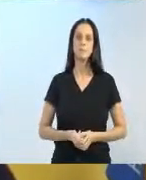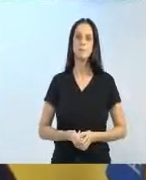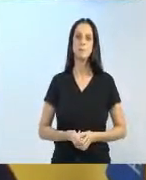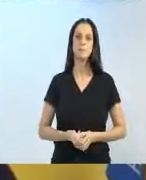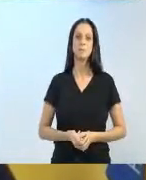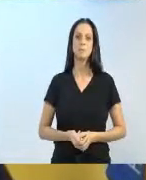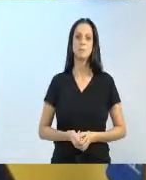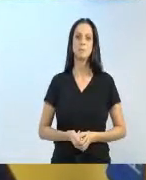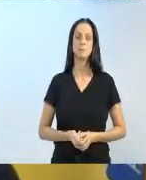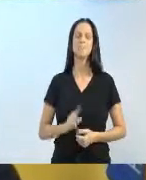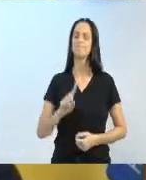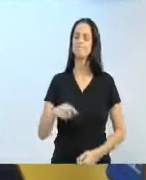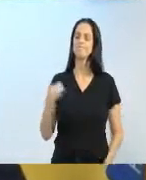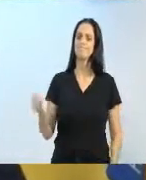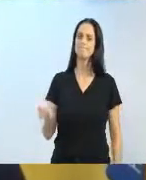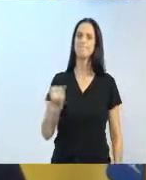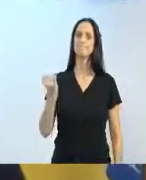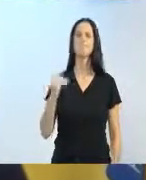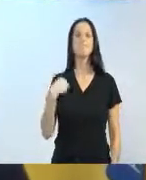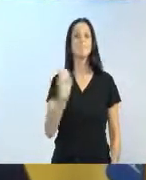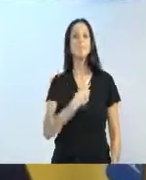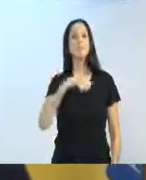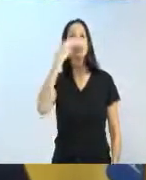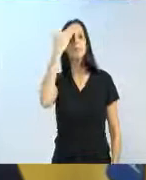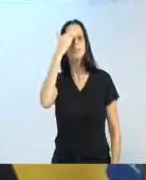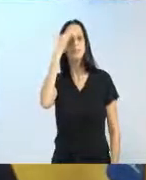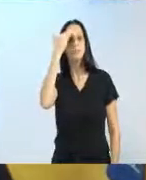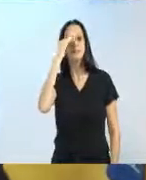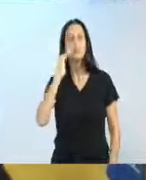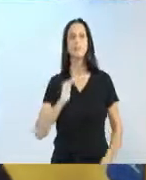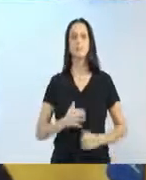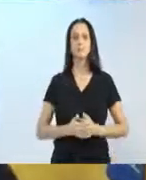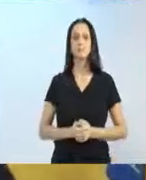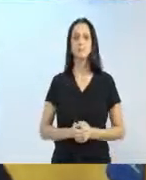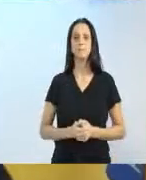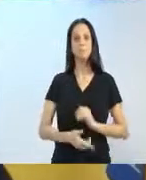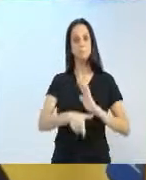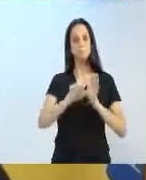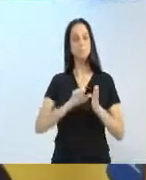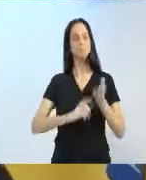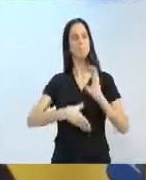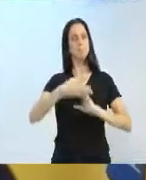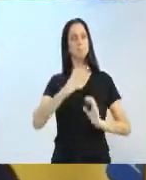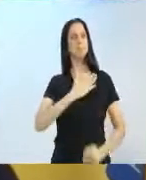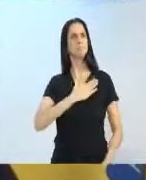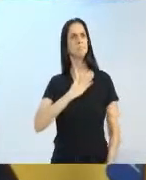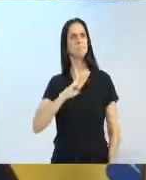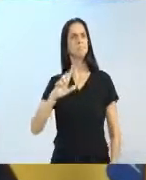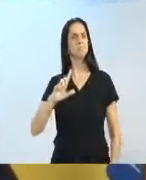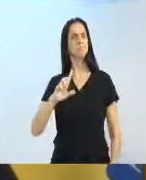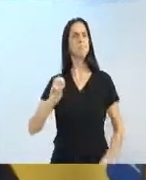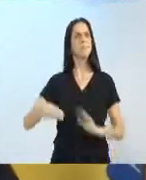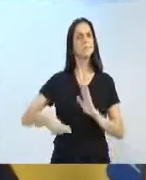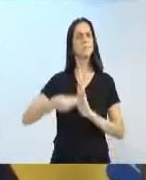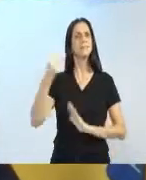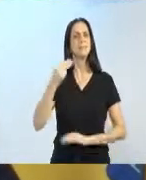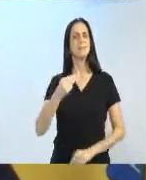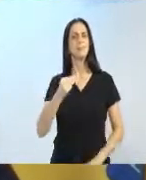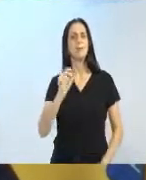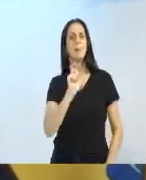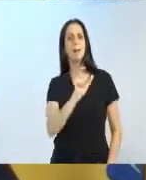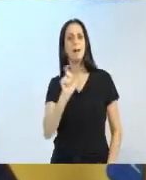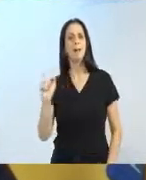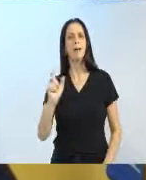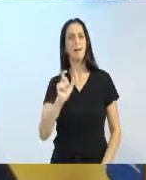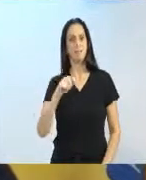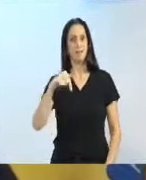é fundamental que a gente entenda, e quando eu estava aqui cantando o hino Blumenau, e 3 vezes a gente ouviu a palavra, o progresso